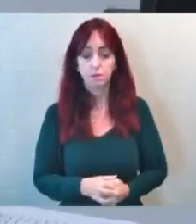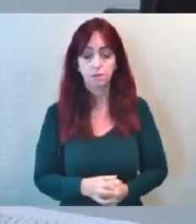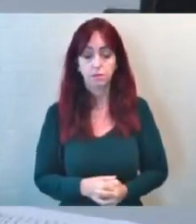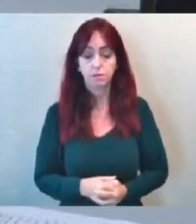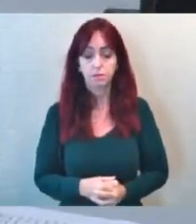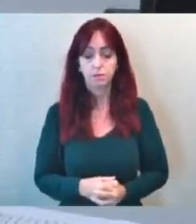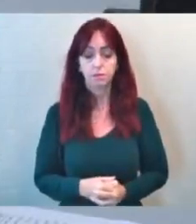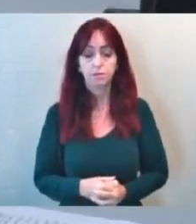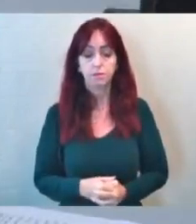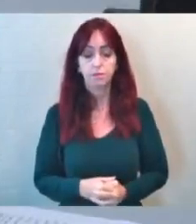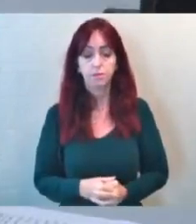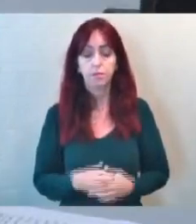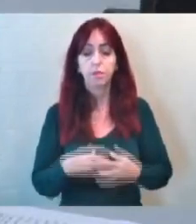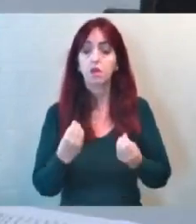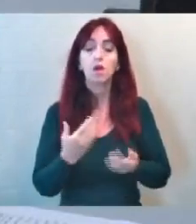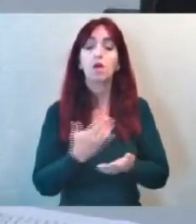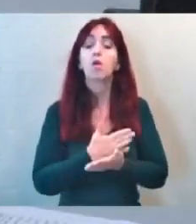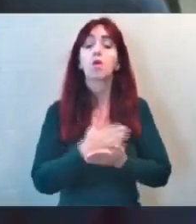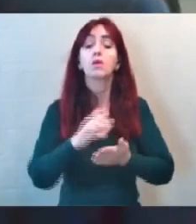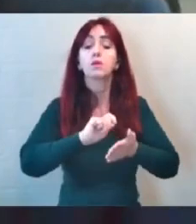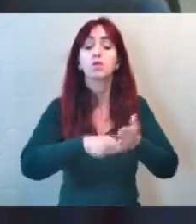Qual é a celebração dos contratos? Que eu não entendi.